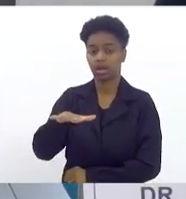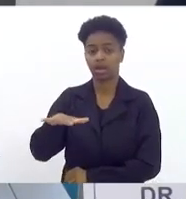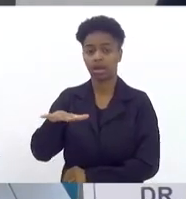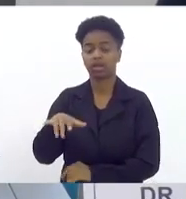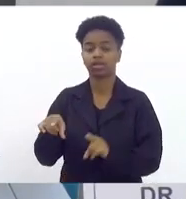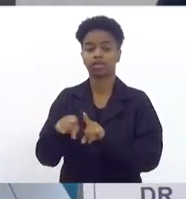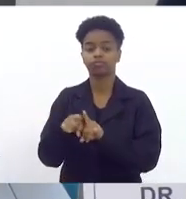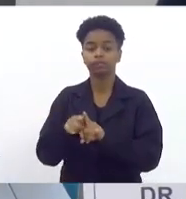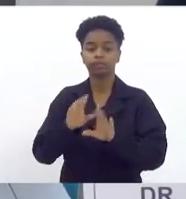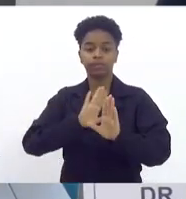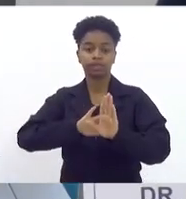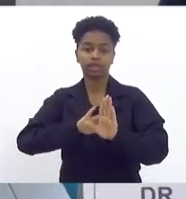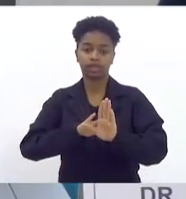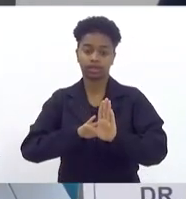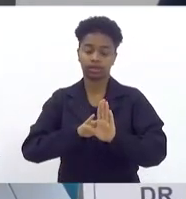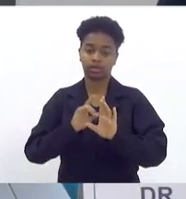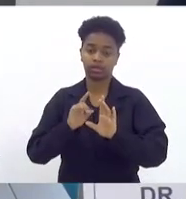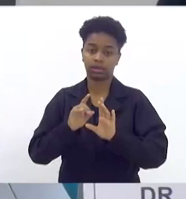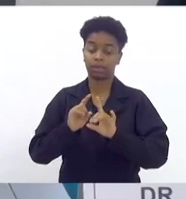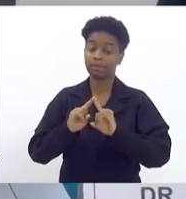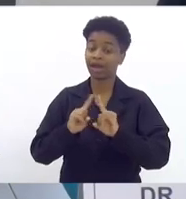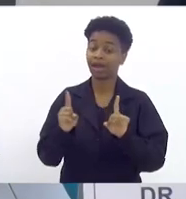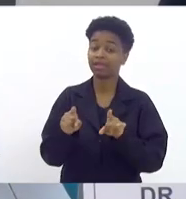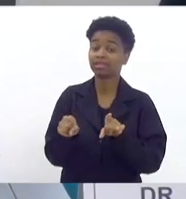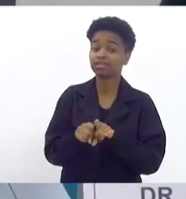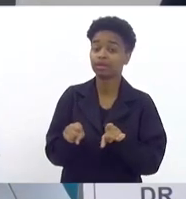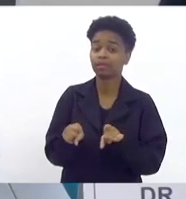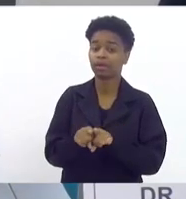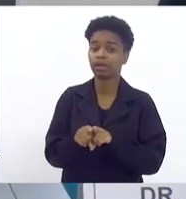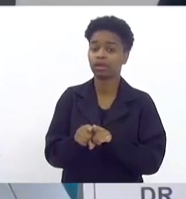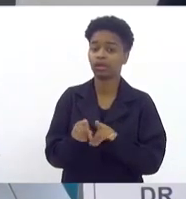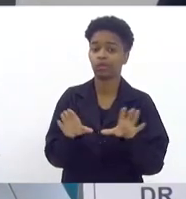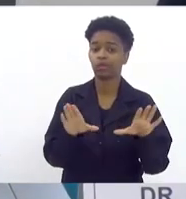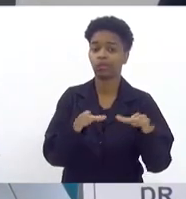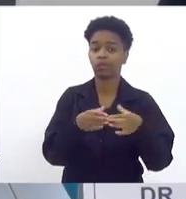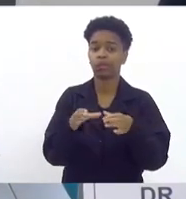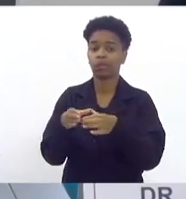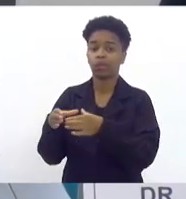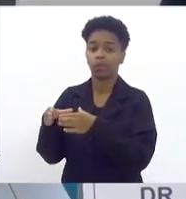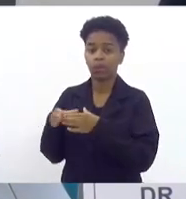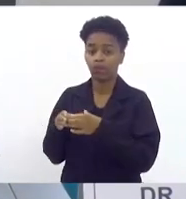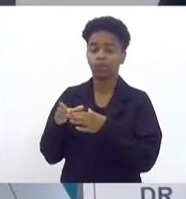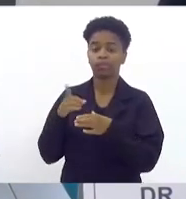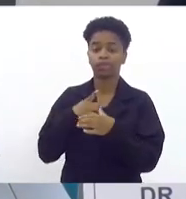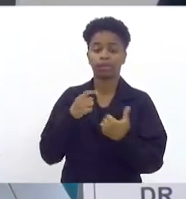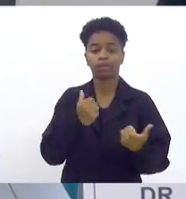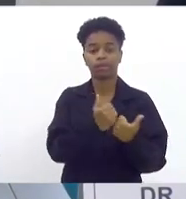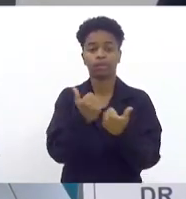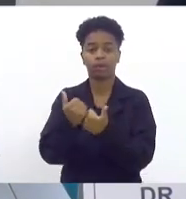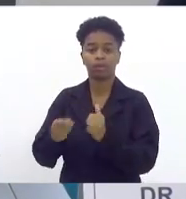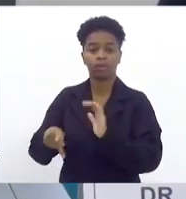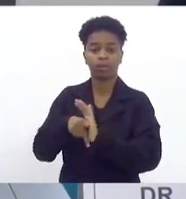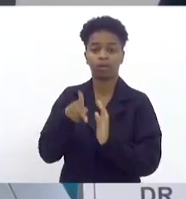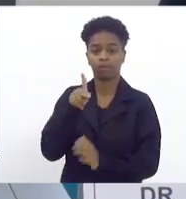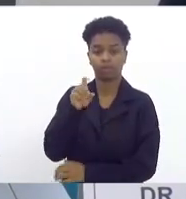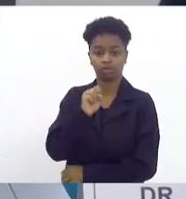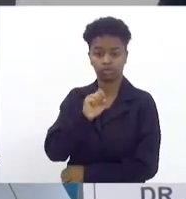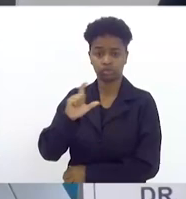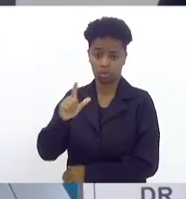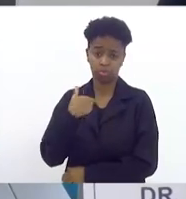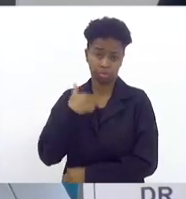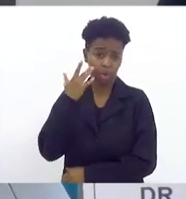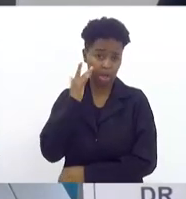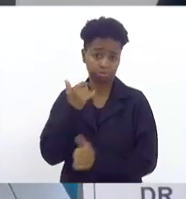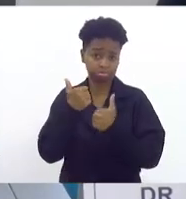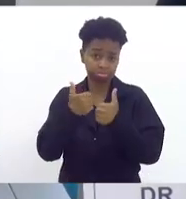para a vertente ideológica, mas também no conjunto de bandeiras abraçadas pela bancada do PSOL. Legítimo, absolutamente legítimo